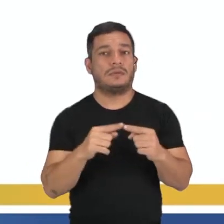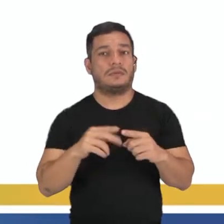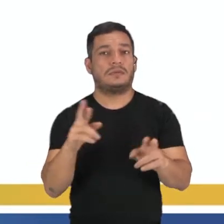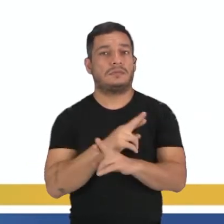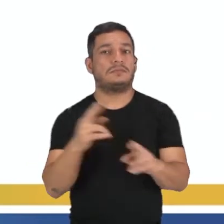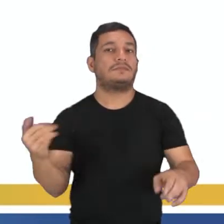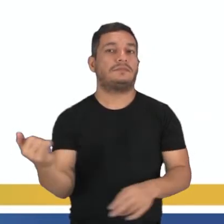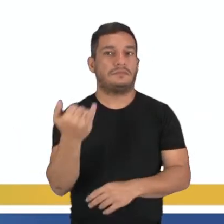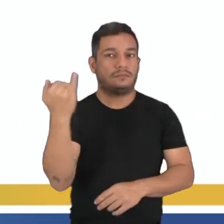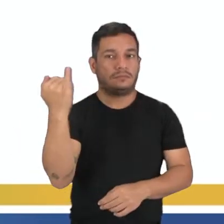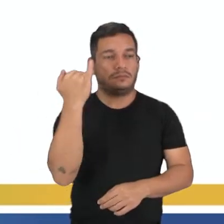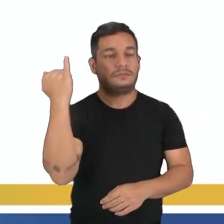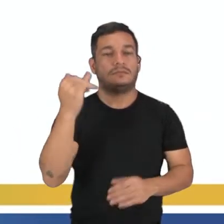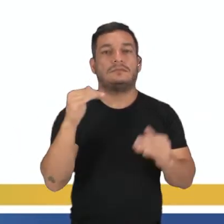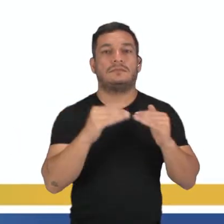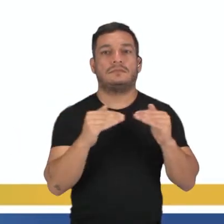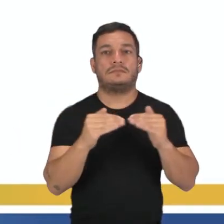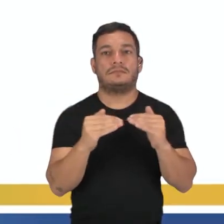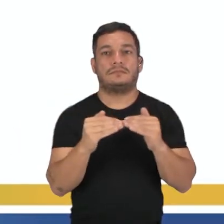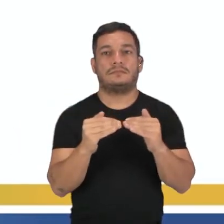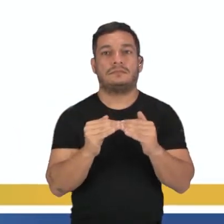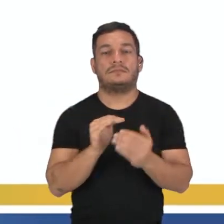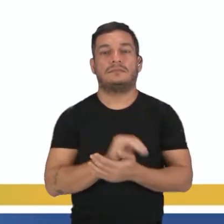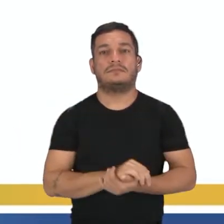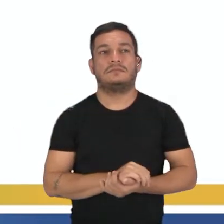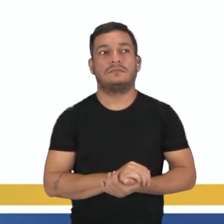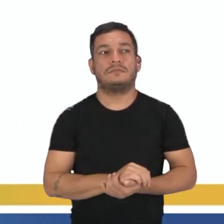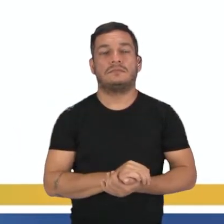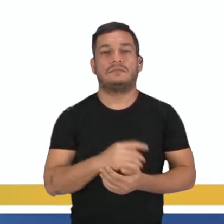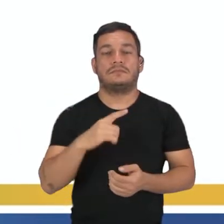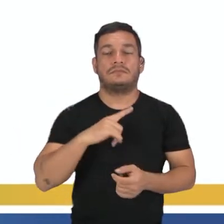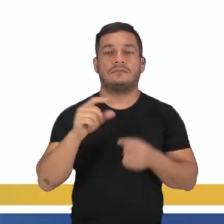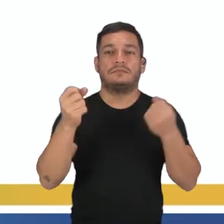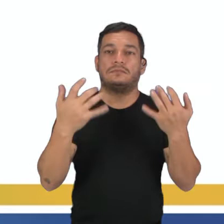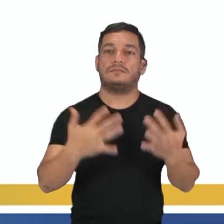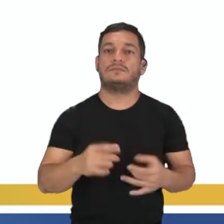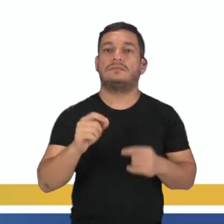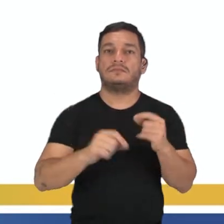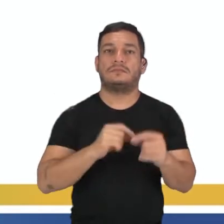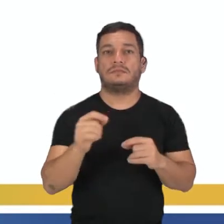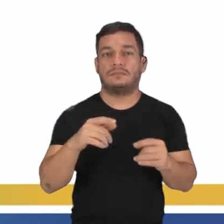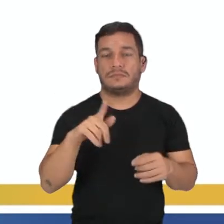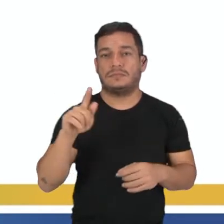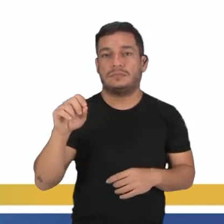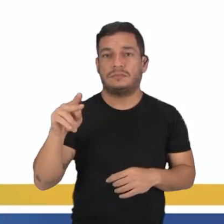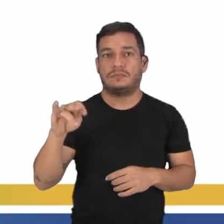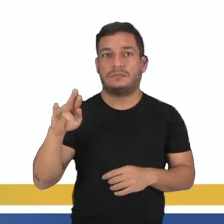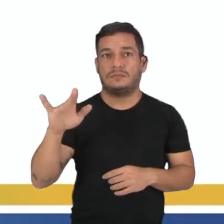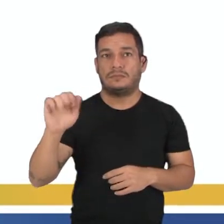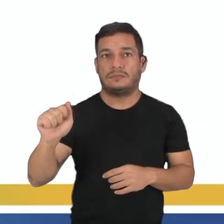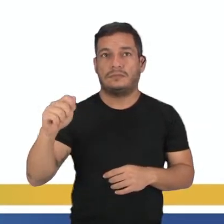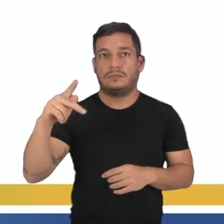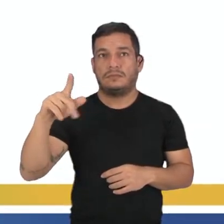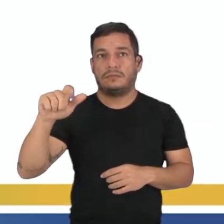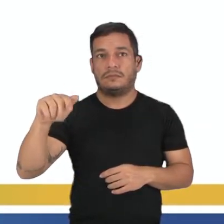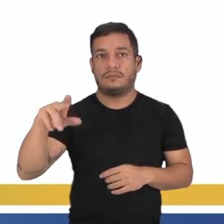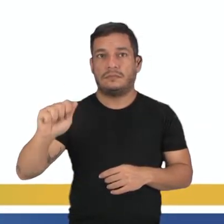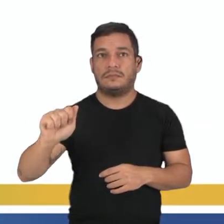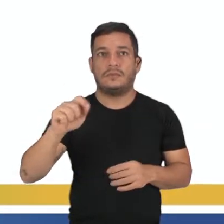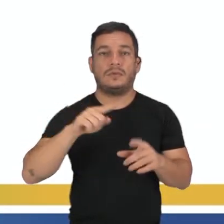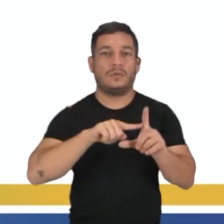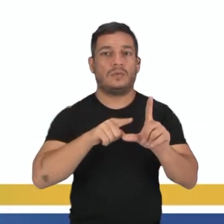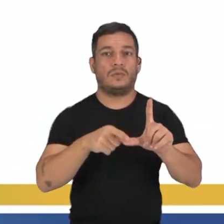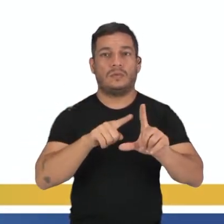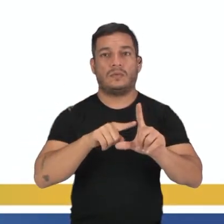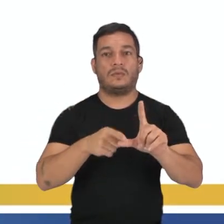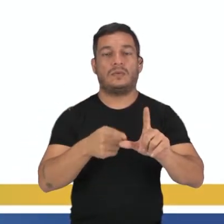igualdade importantes, que servirão aí para várias justificativas importantes da geometria plana. Então, lembrando aí o que é um